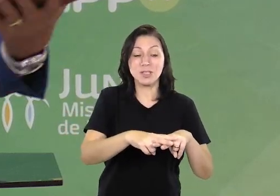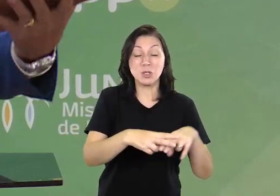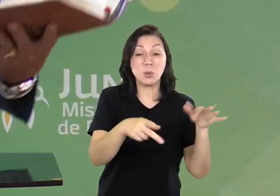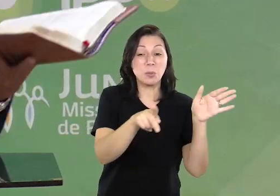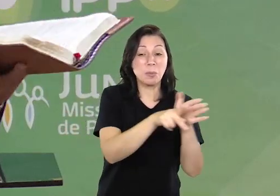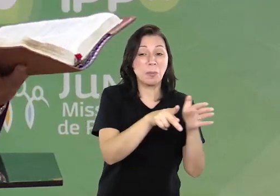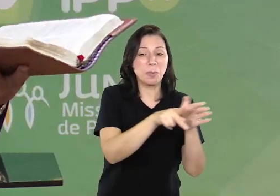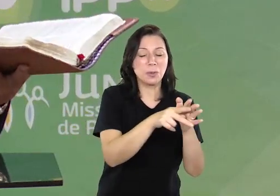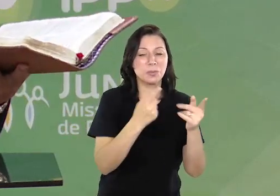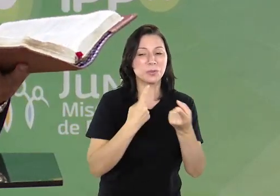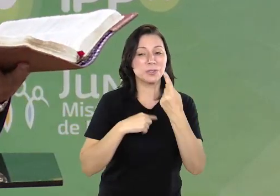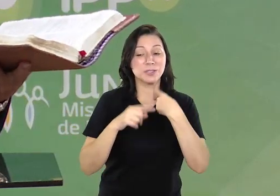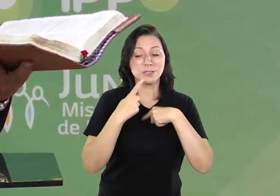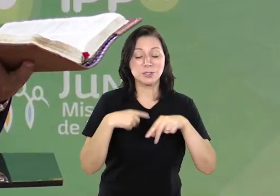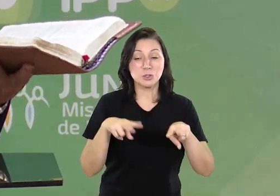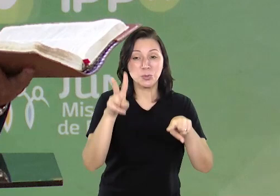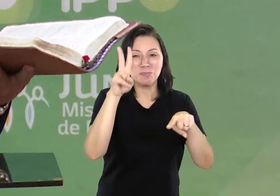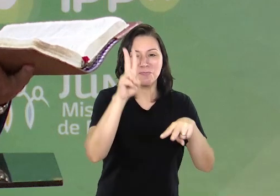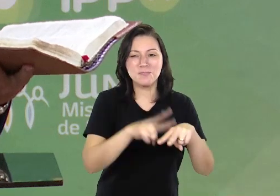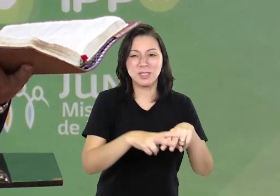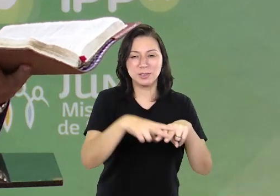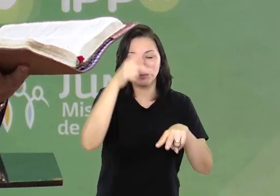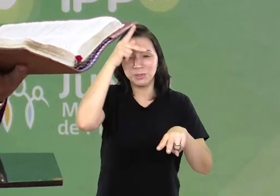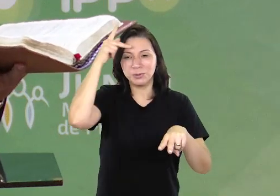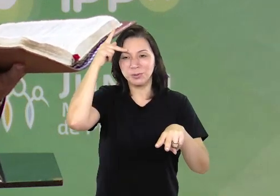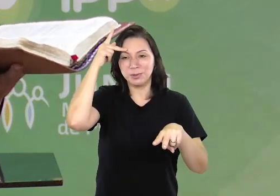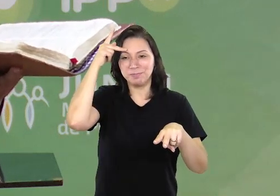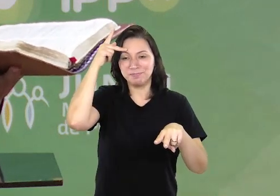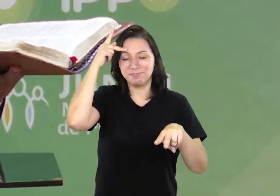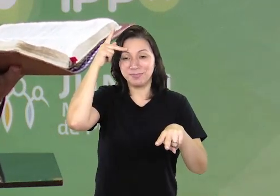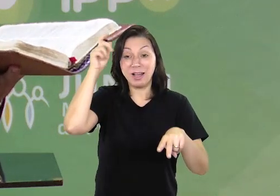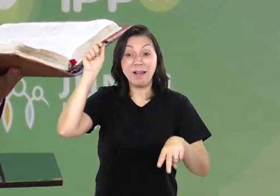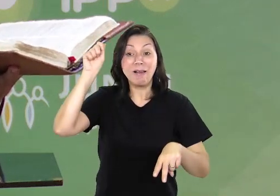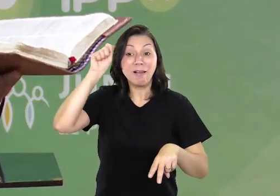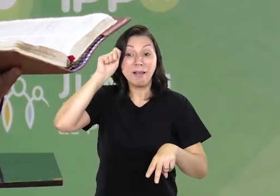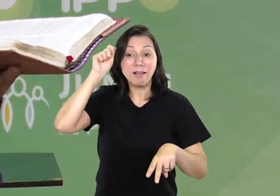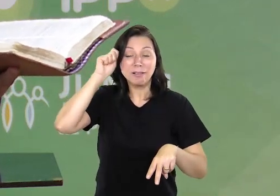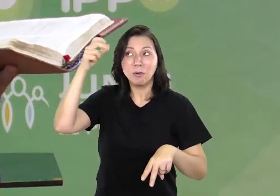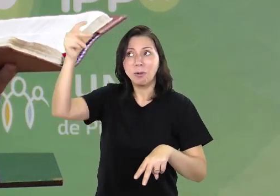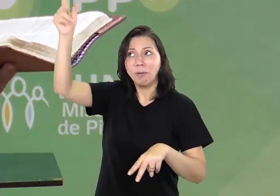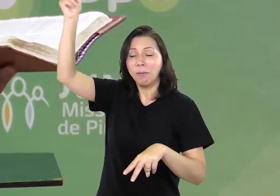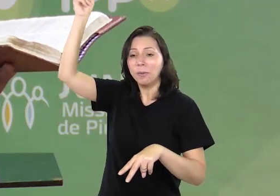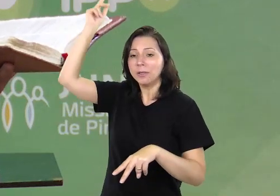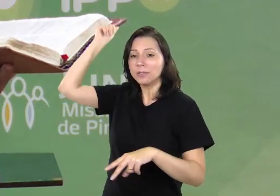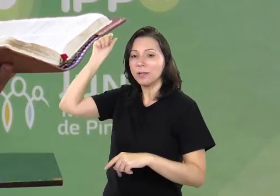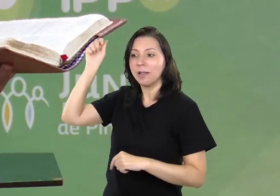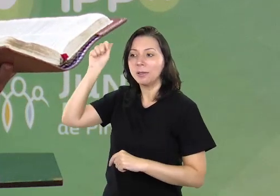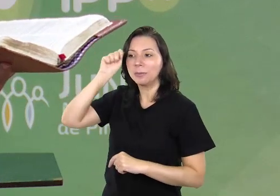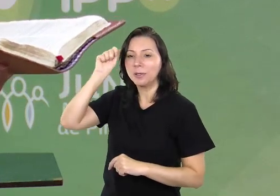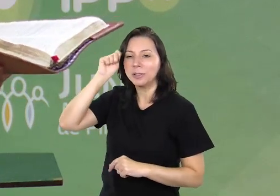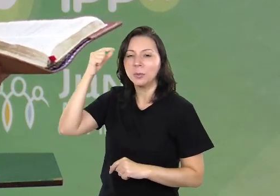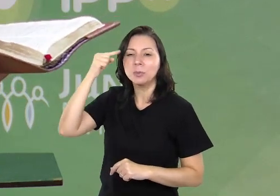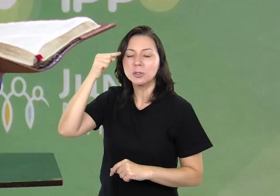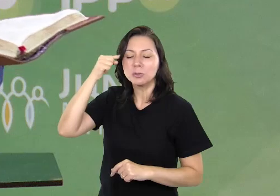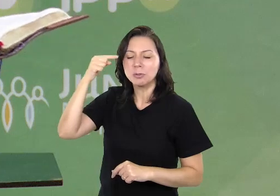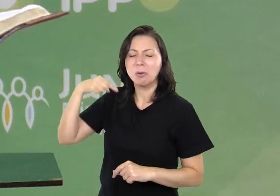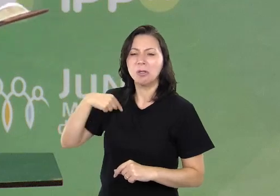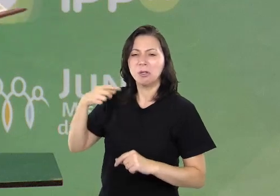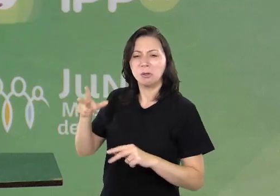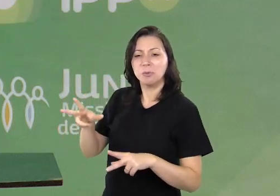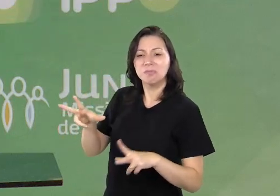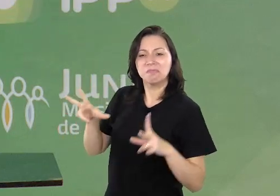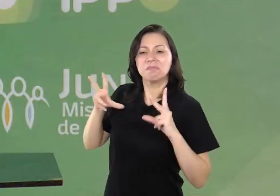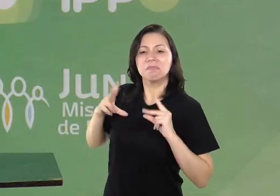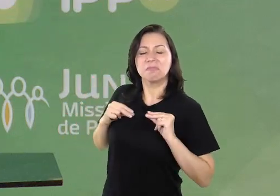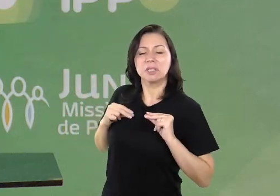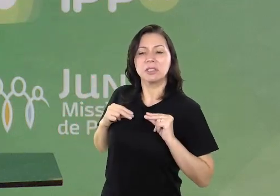foi isso que aconteceu com Adão não é ele achou que merecia mais do que era do que tinha vou escrever o código para o